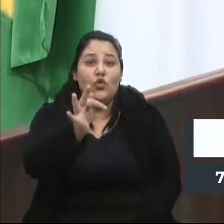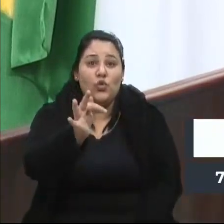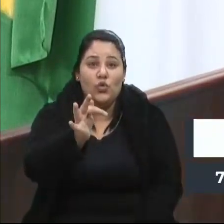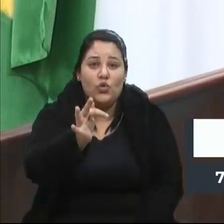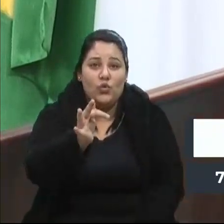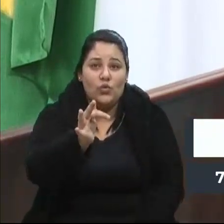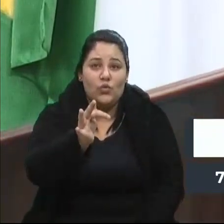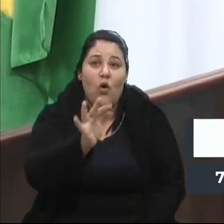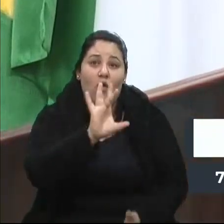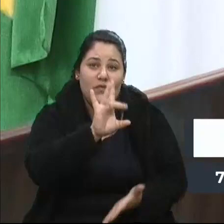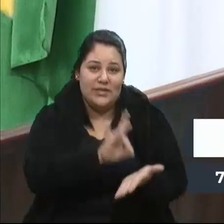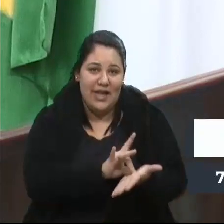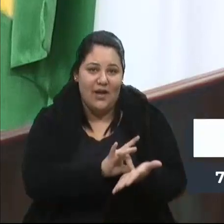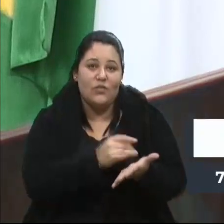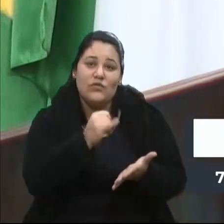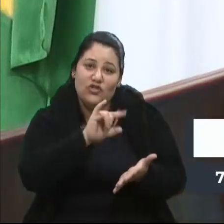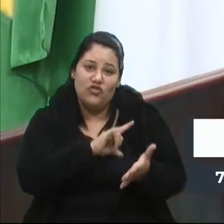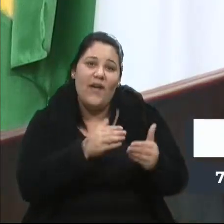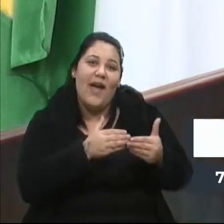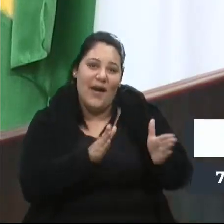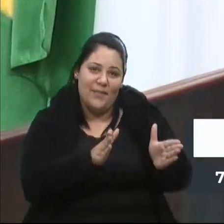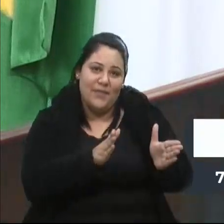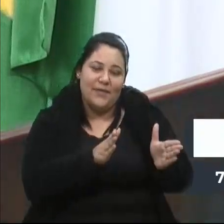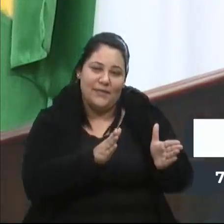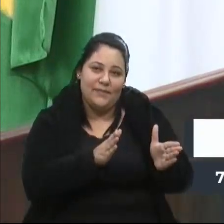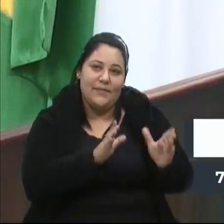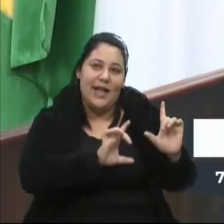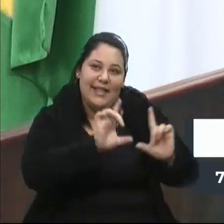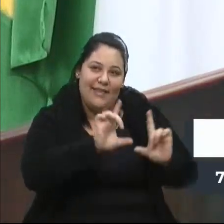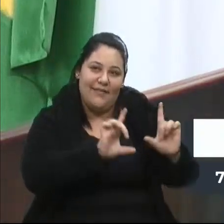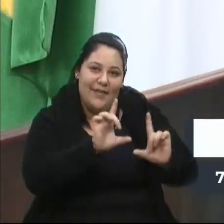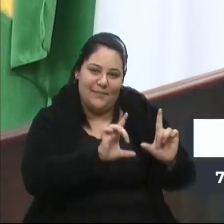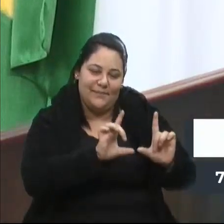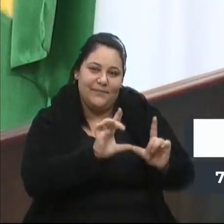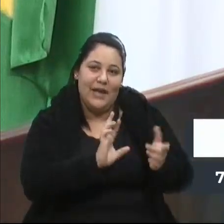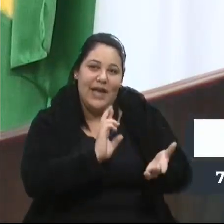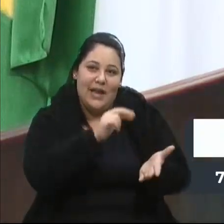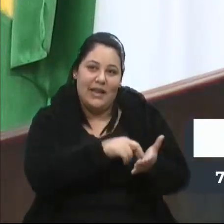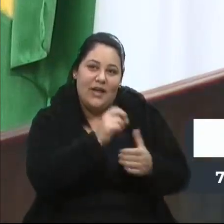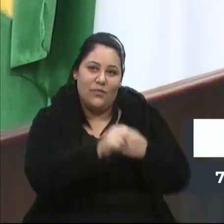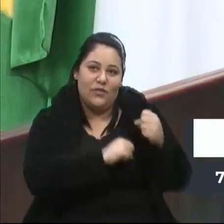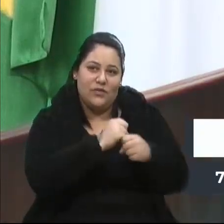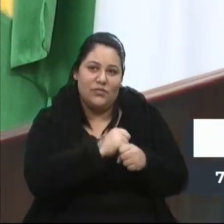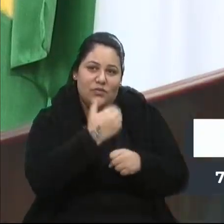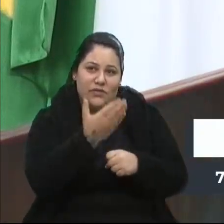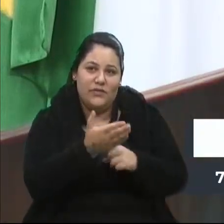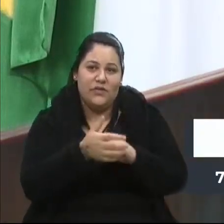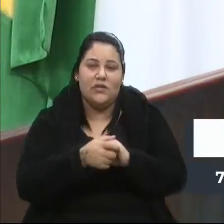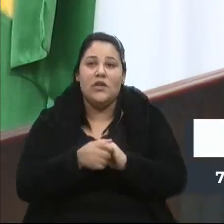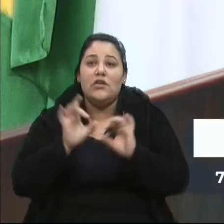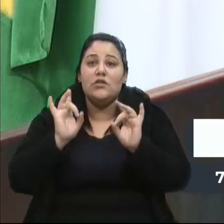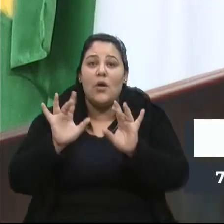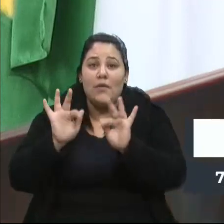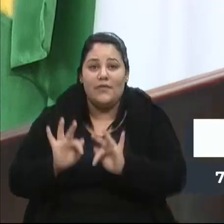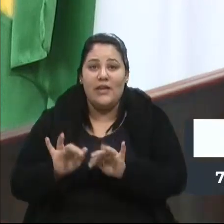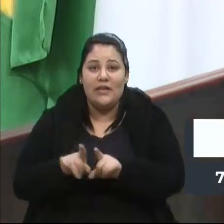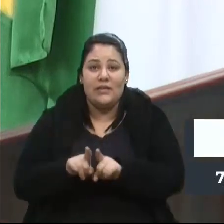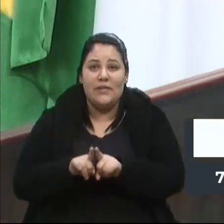de cargos, caso essa realidade venha realmente a acontecer no ano que vem. Só para